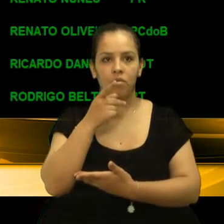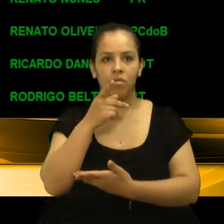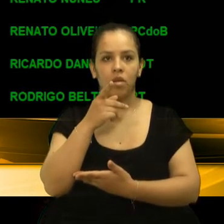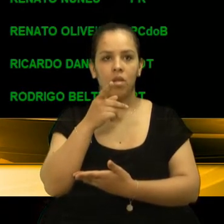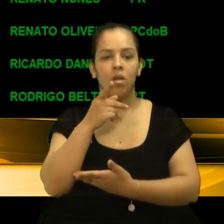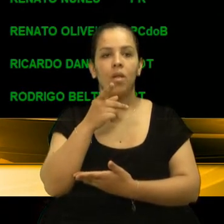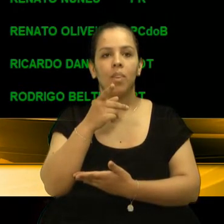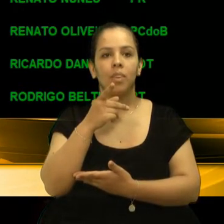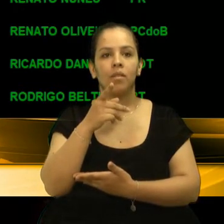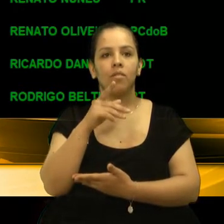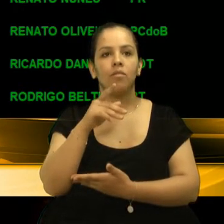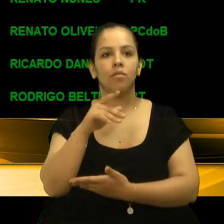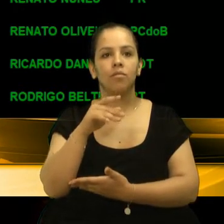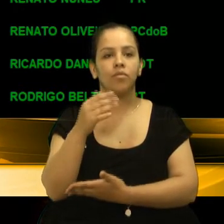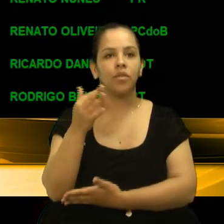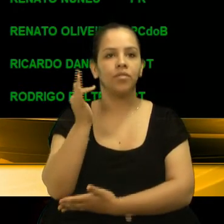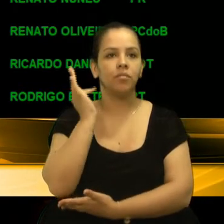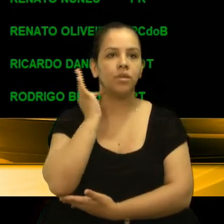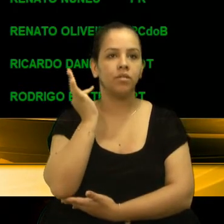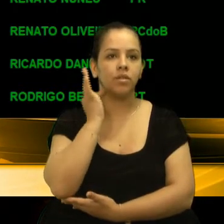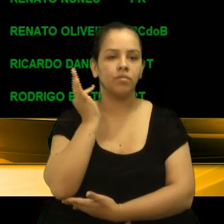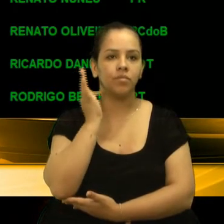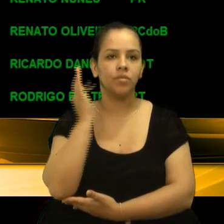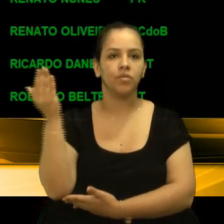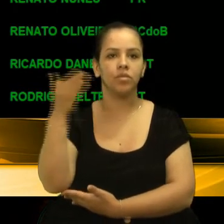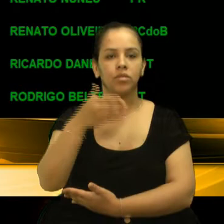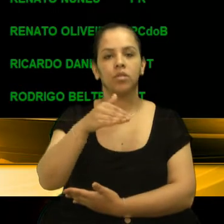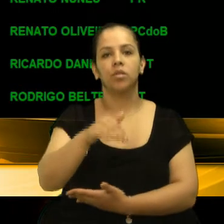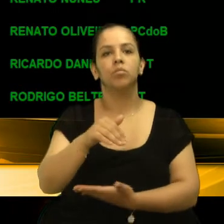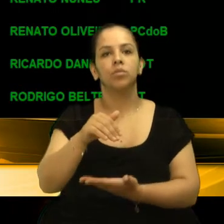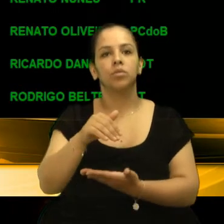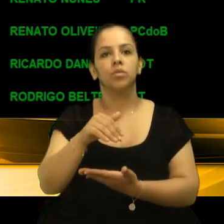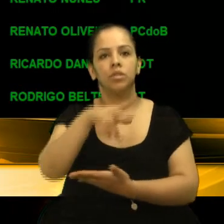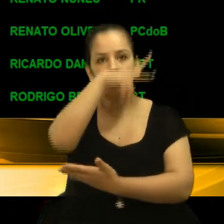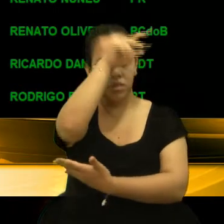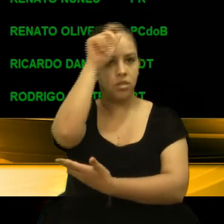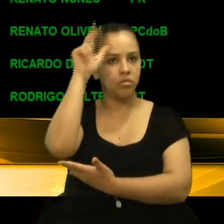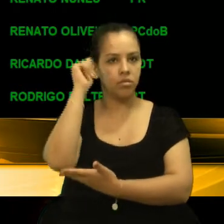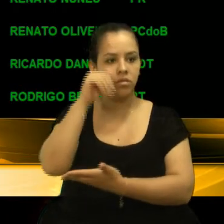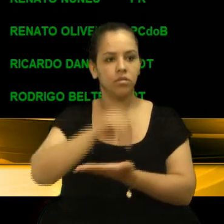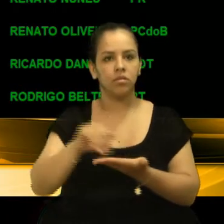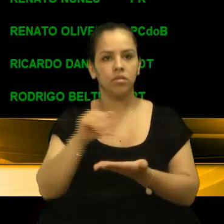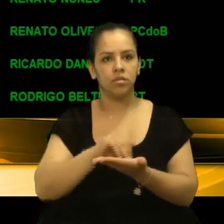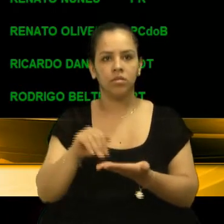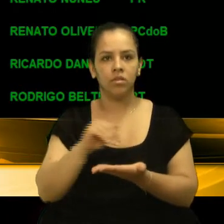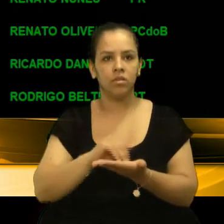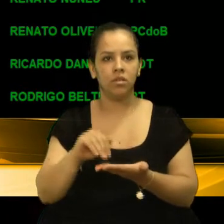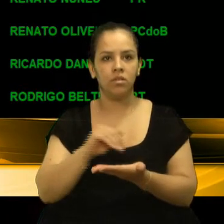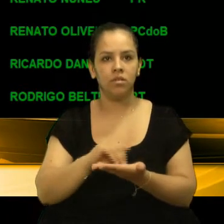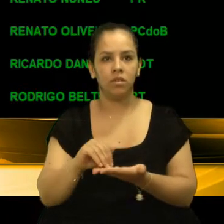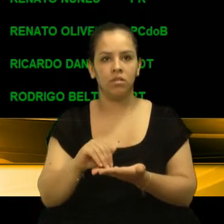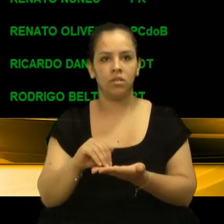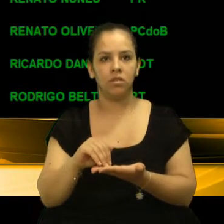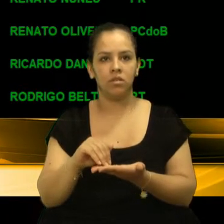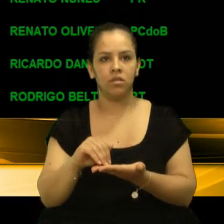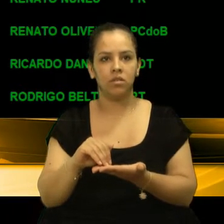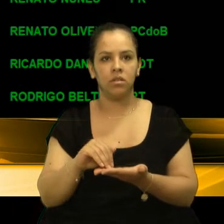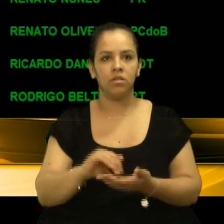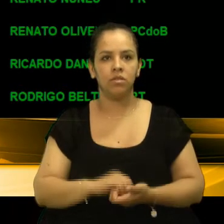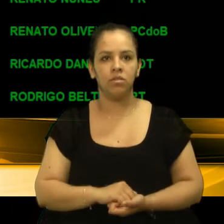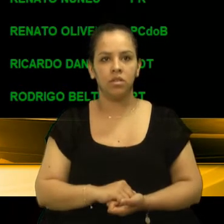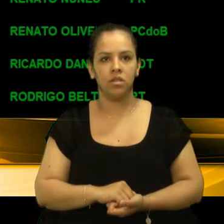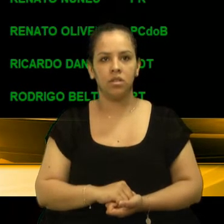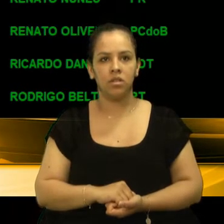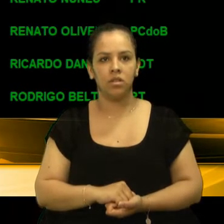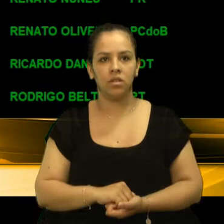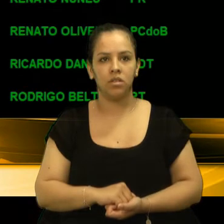município, através da Secretaria Municipal de Saúde, cumprindo na totalidade com prestações de